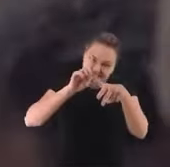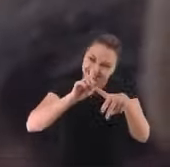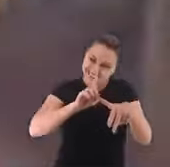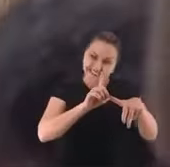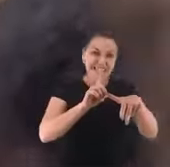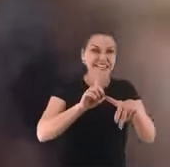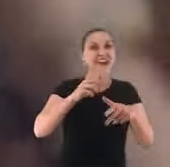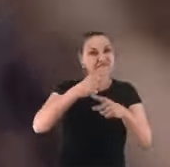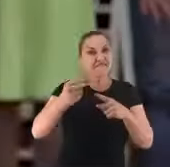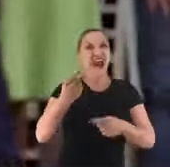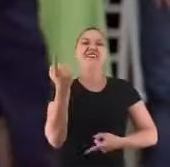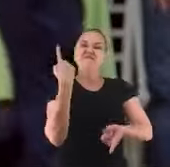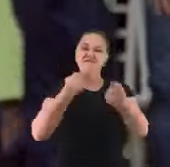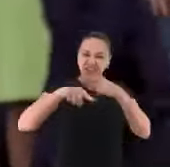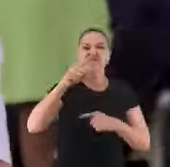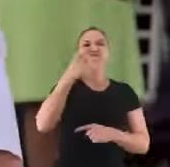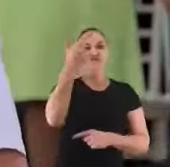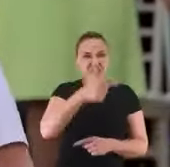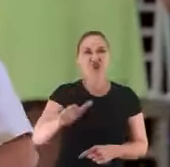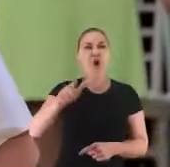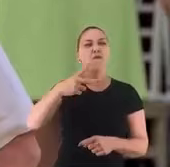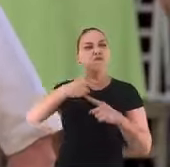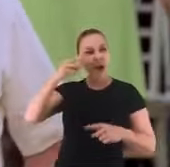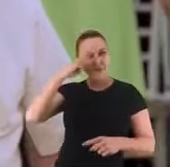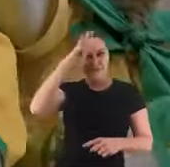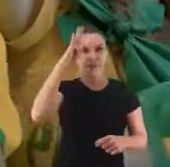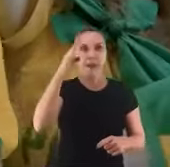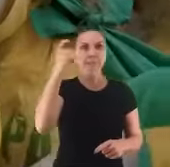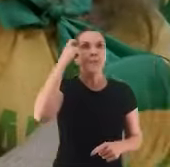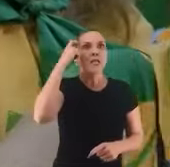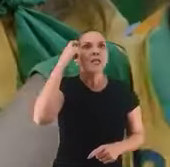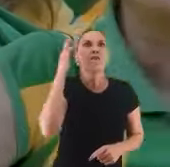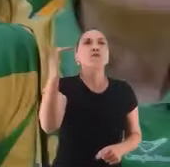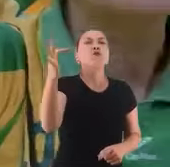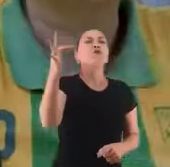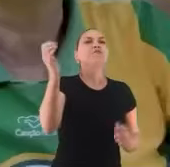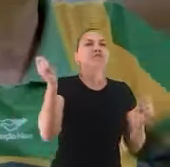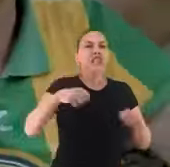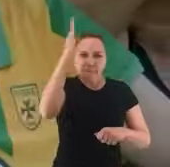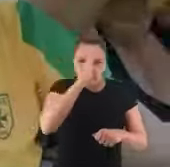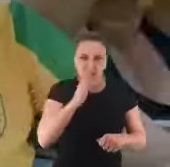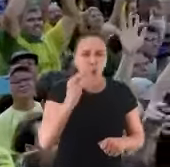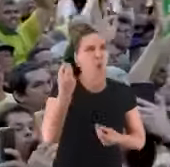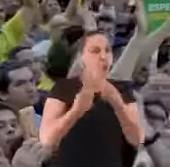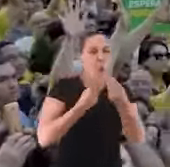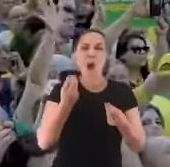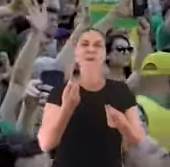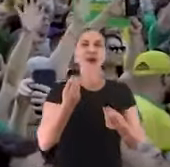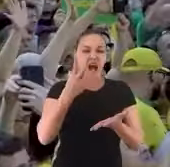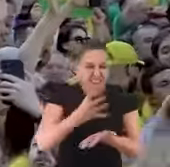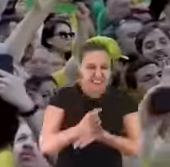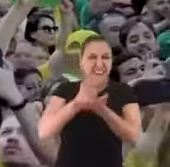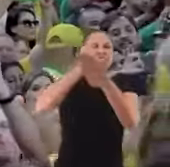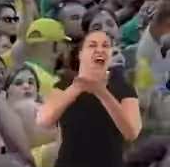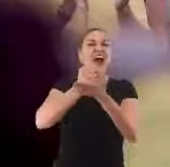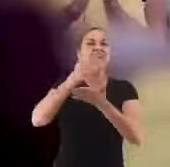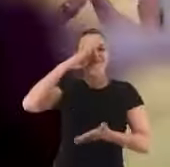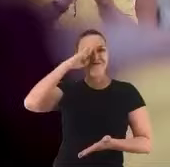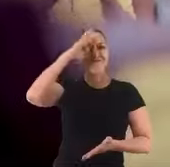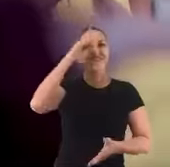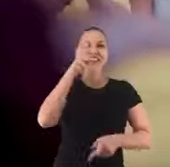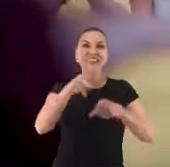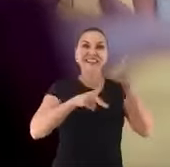novo. Nós temos que pensar no Brasil do futuro. É a salvação, canta Brasil.